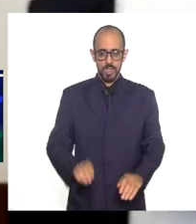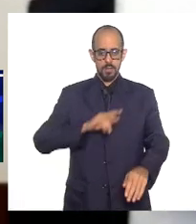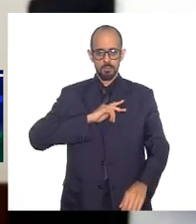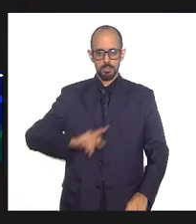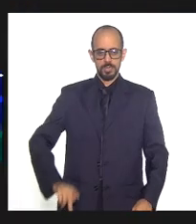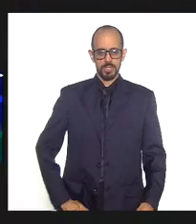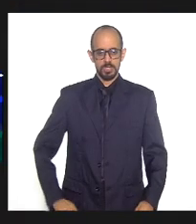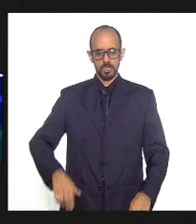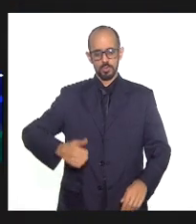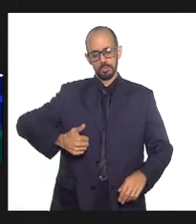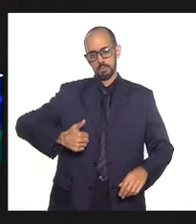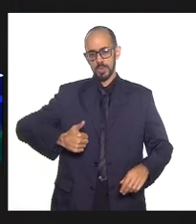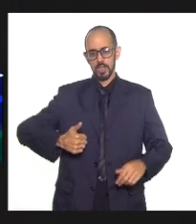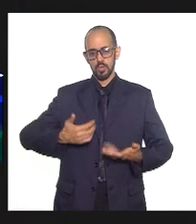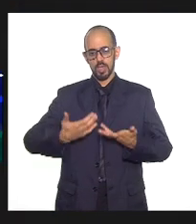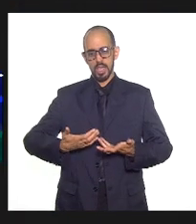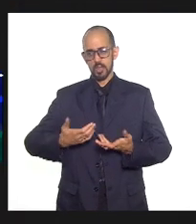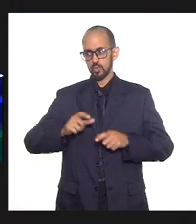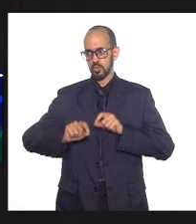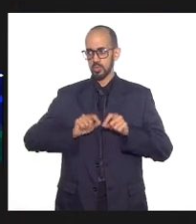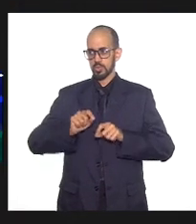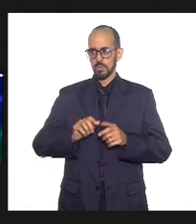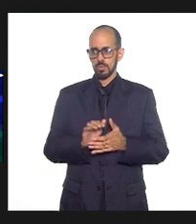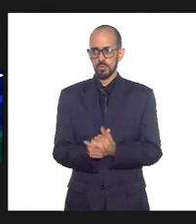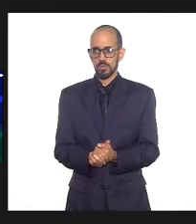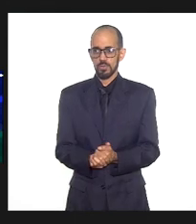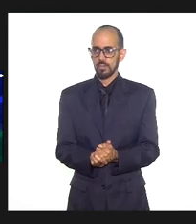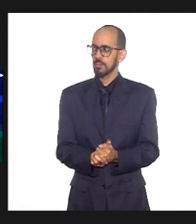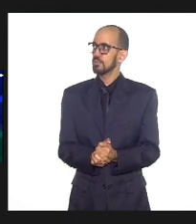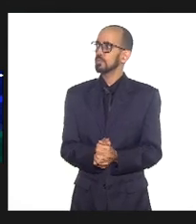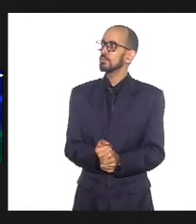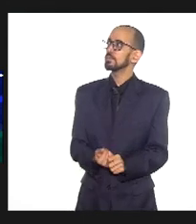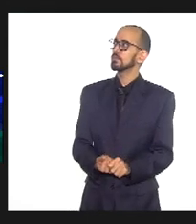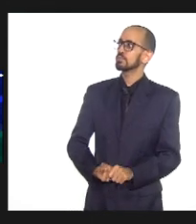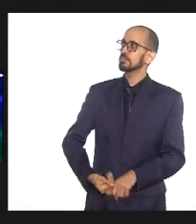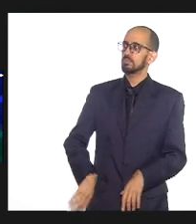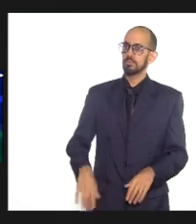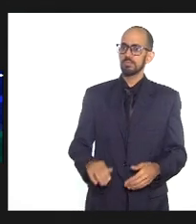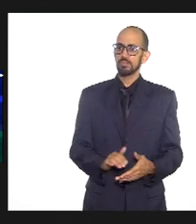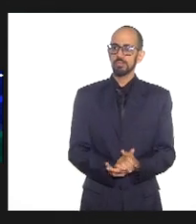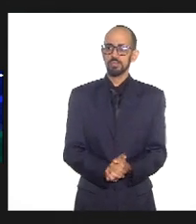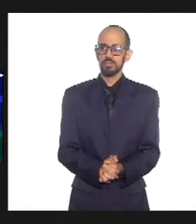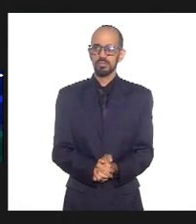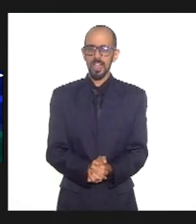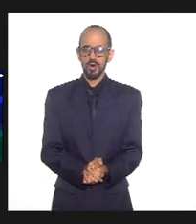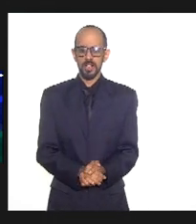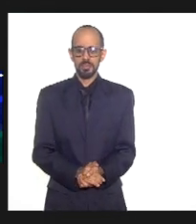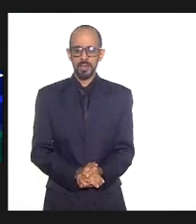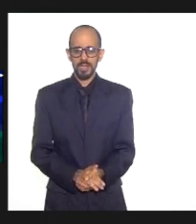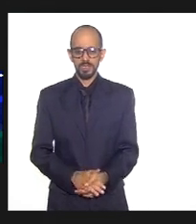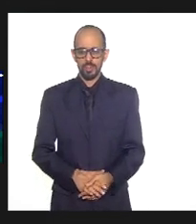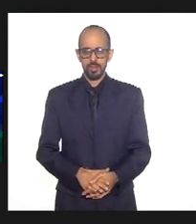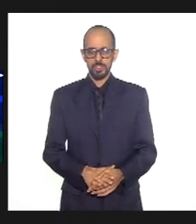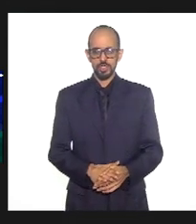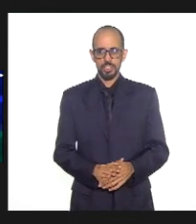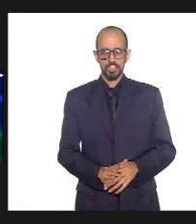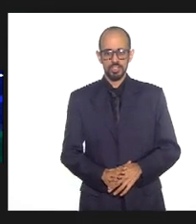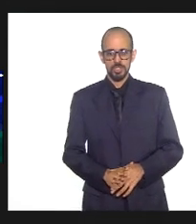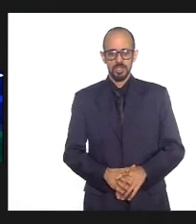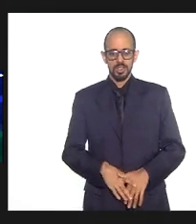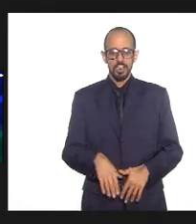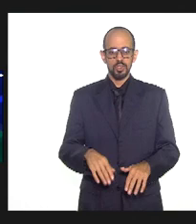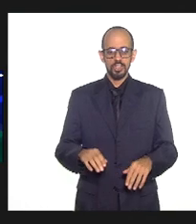Presidente, primeiro eu queria me desculpar aí pelo atraso. Cheguei aqui no gabinete agora.